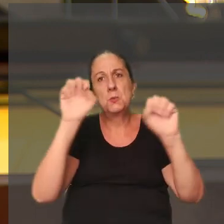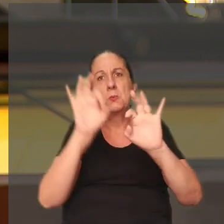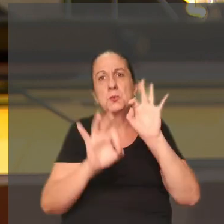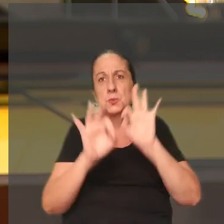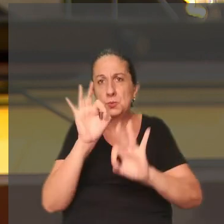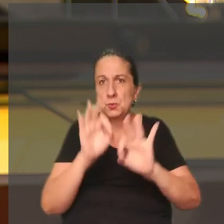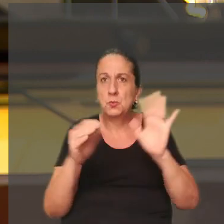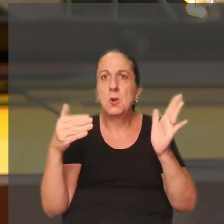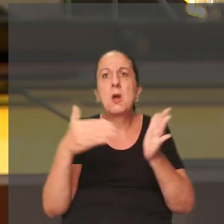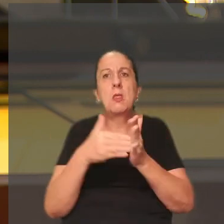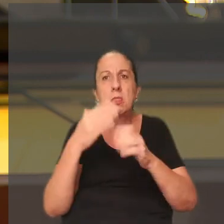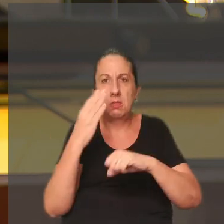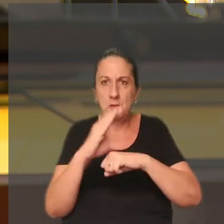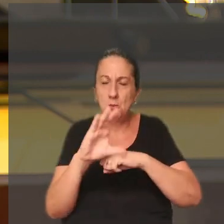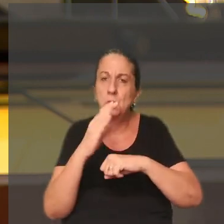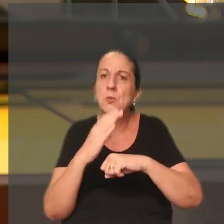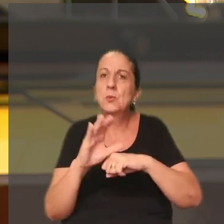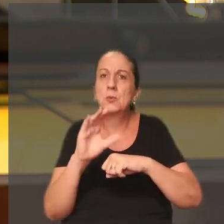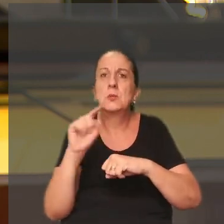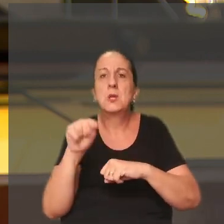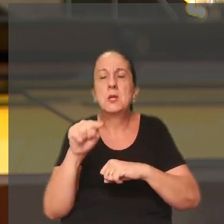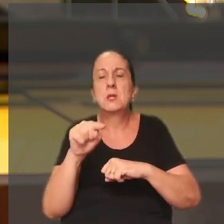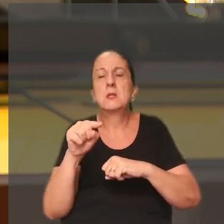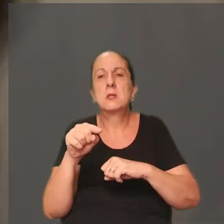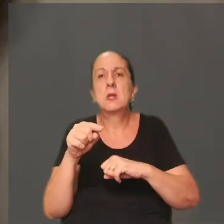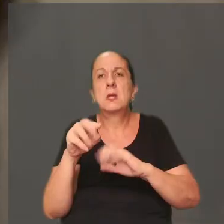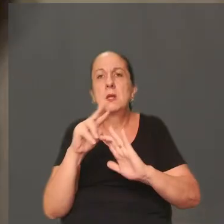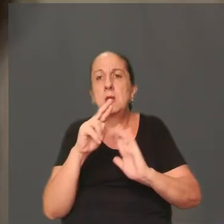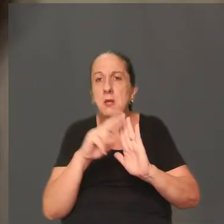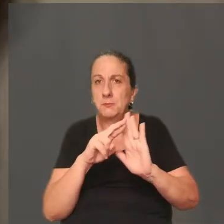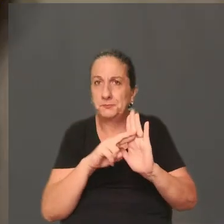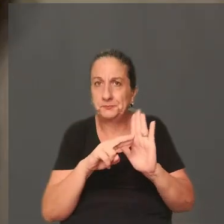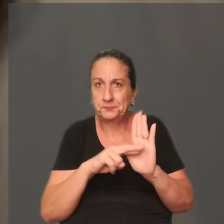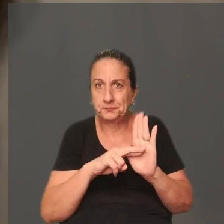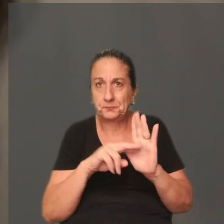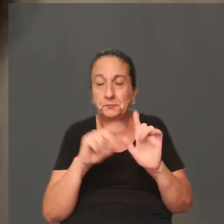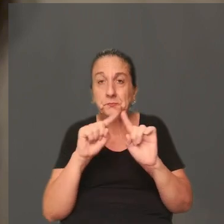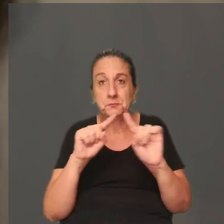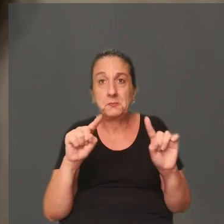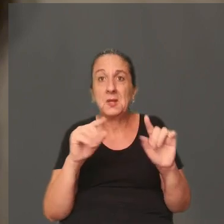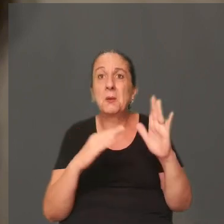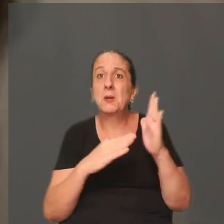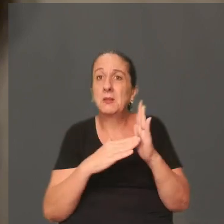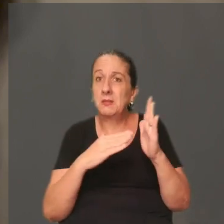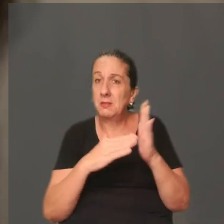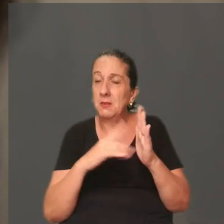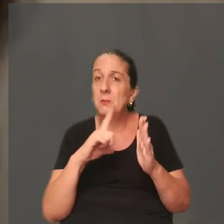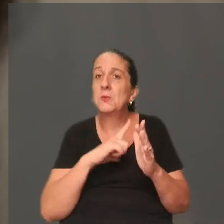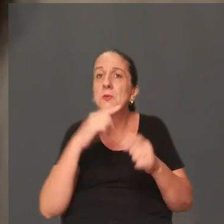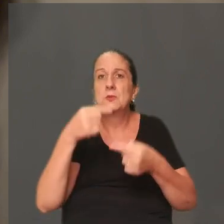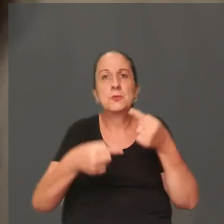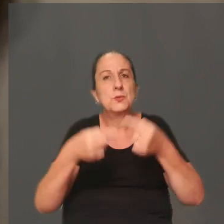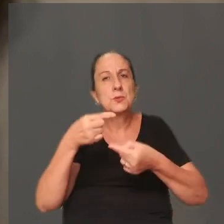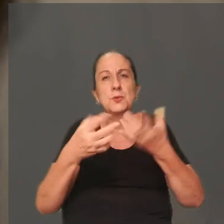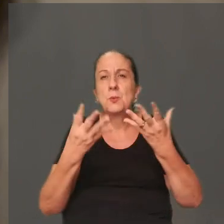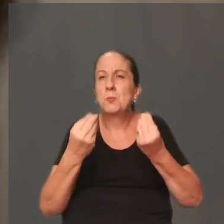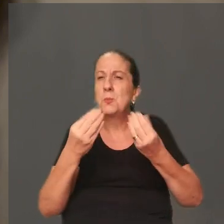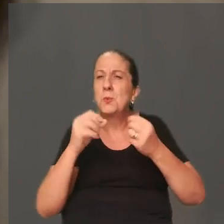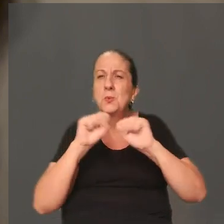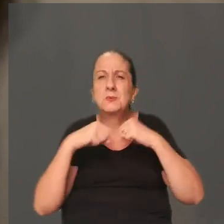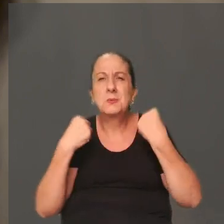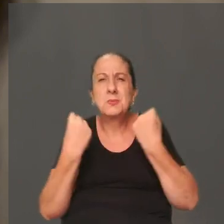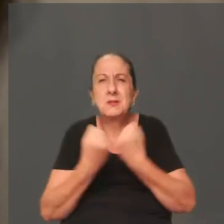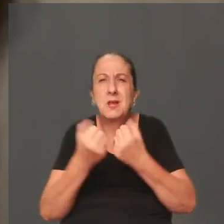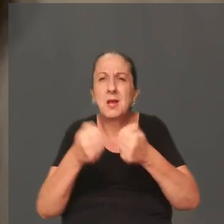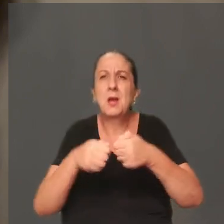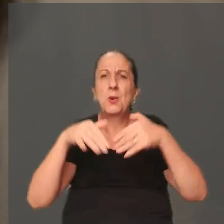Supremo julgou, e julgou até constitucional essa norma. Mas foi um tempo que eu tive que discutir muito